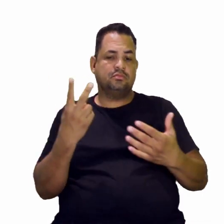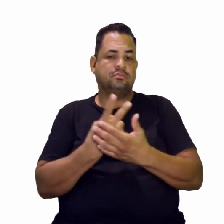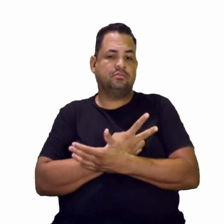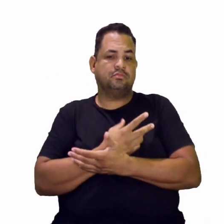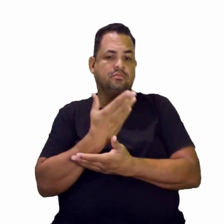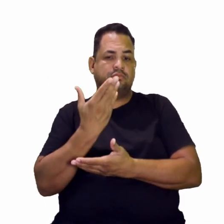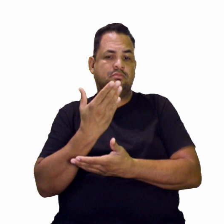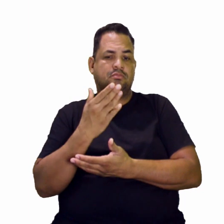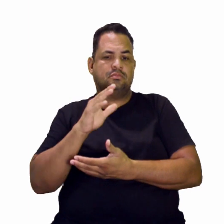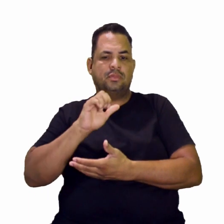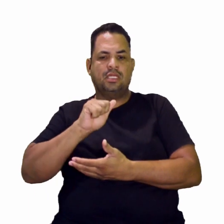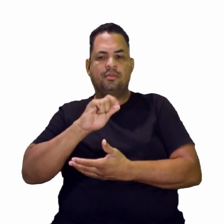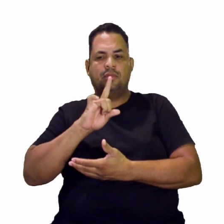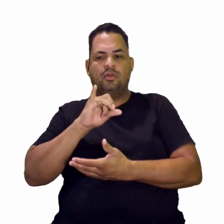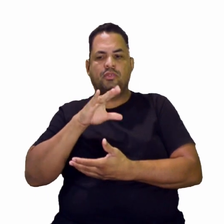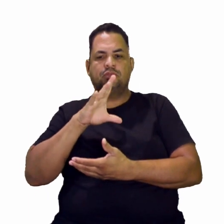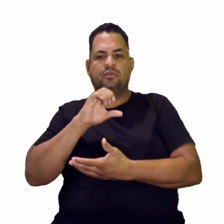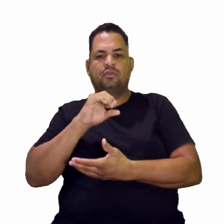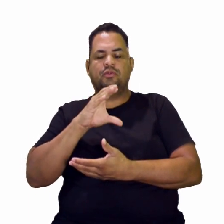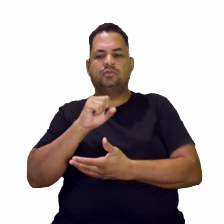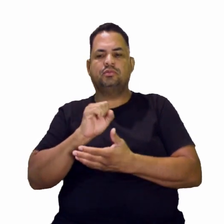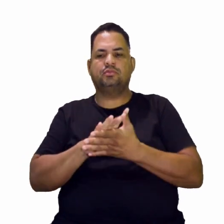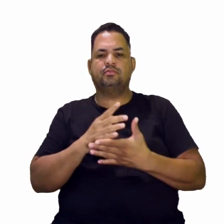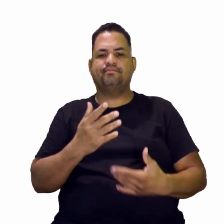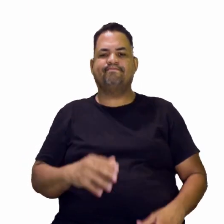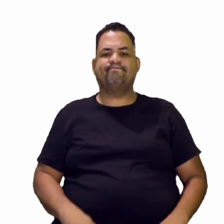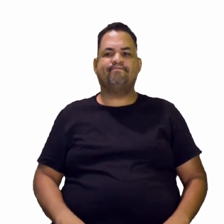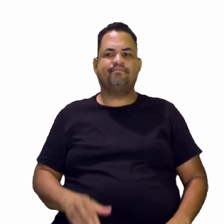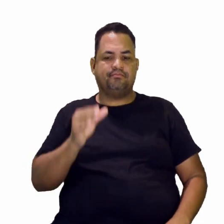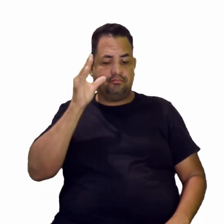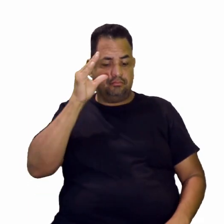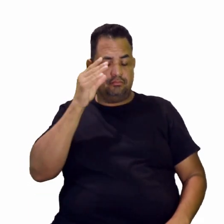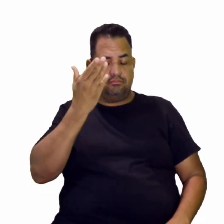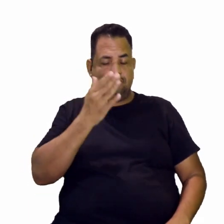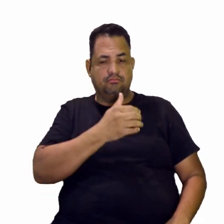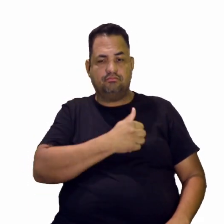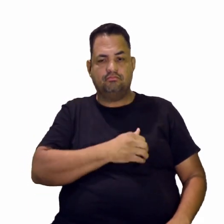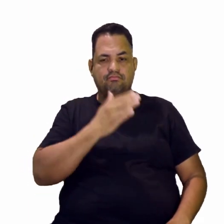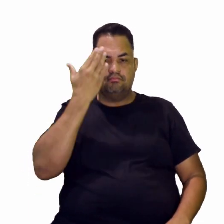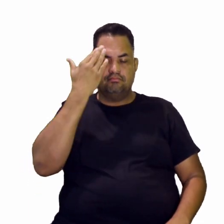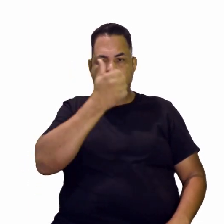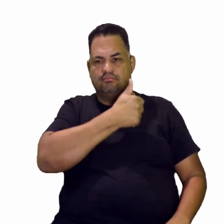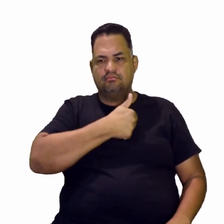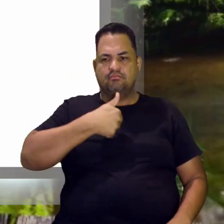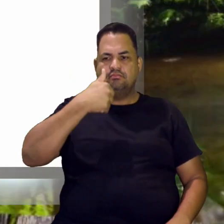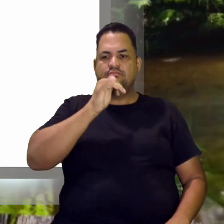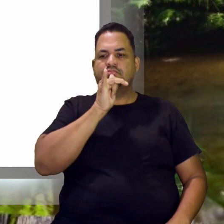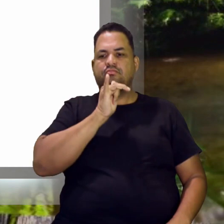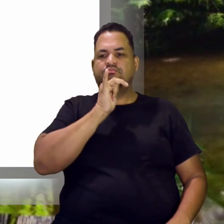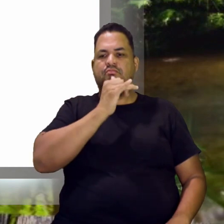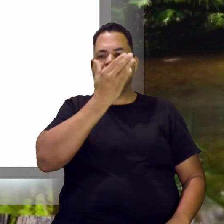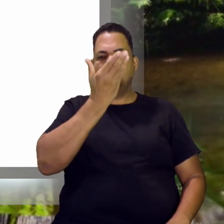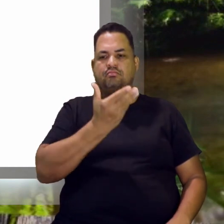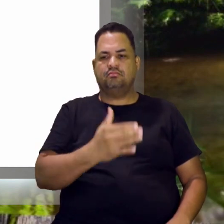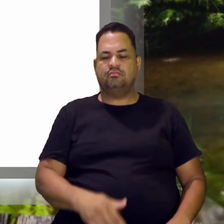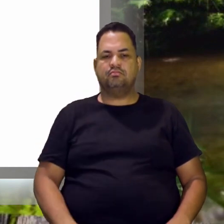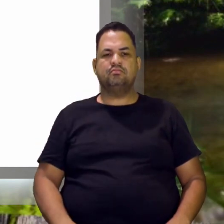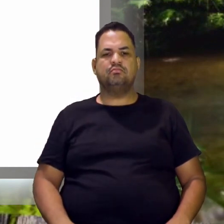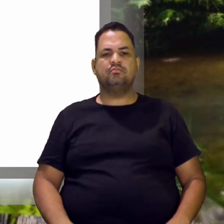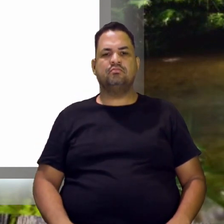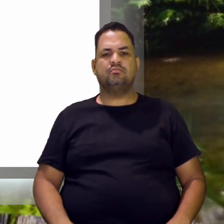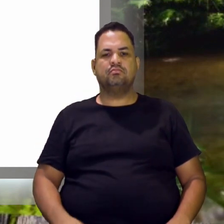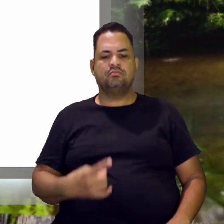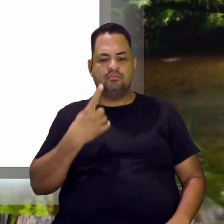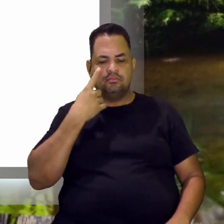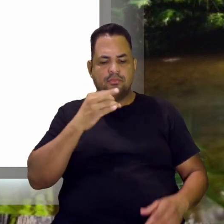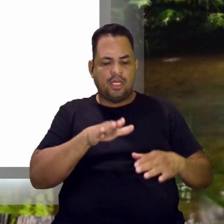fatores abióticos. Ou seja, isso aqui é interessante assim, para você entender melhor. Por exemplo, você vê uma